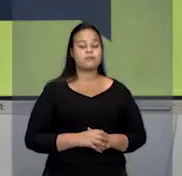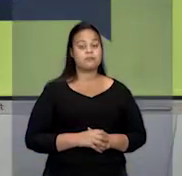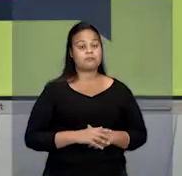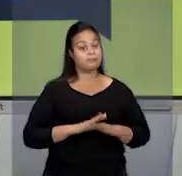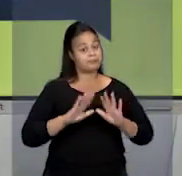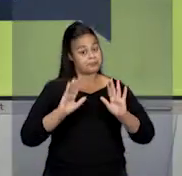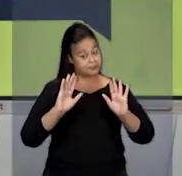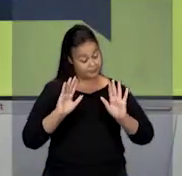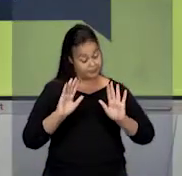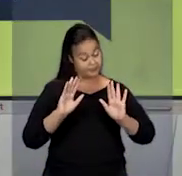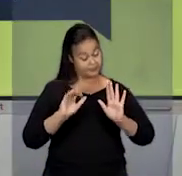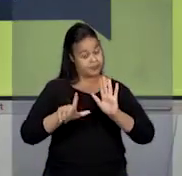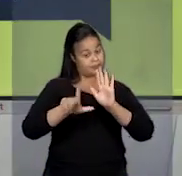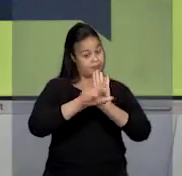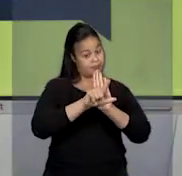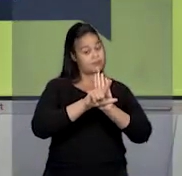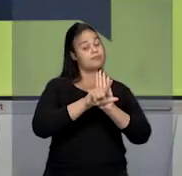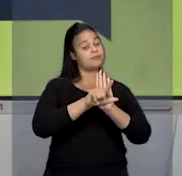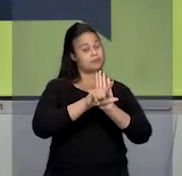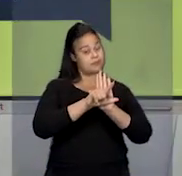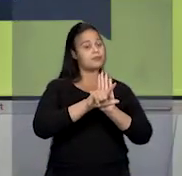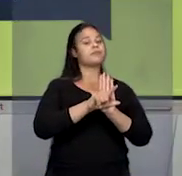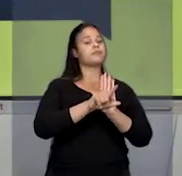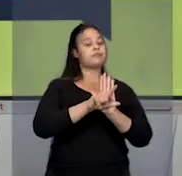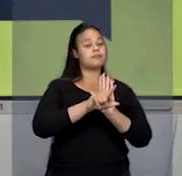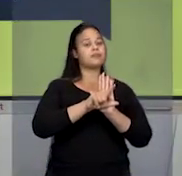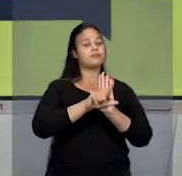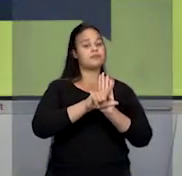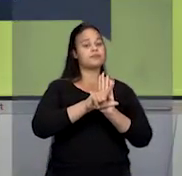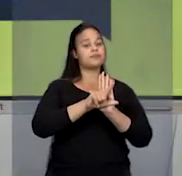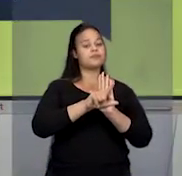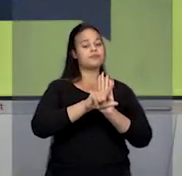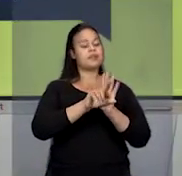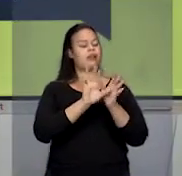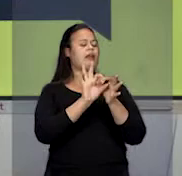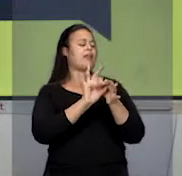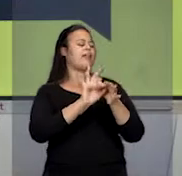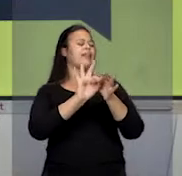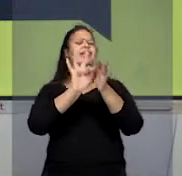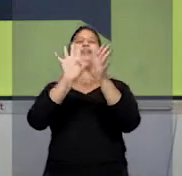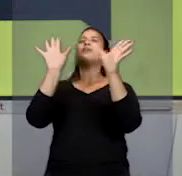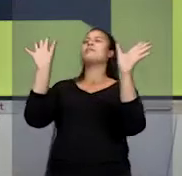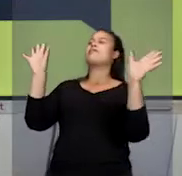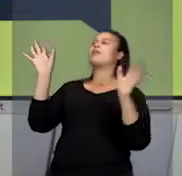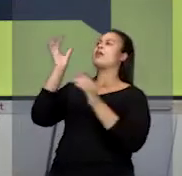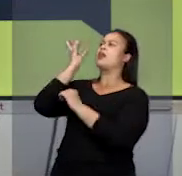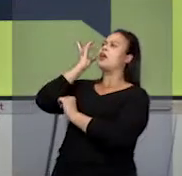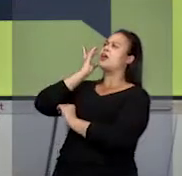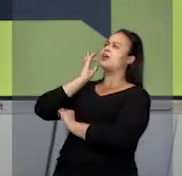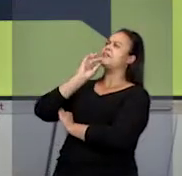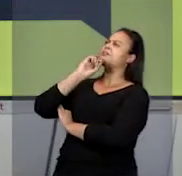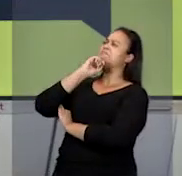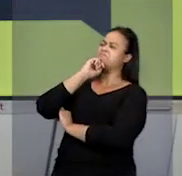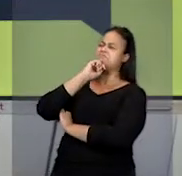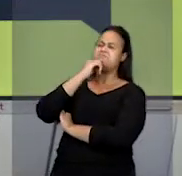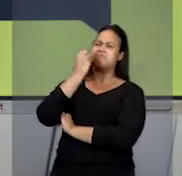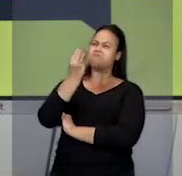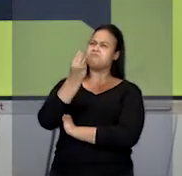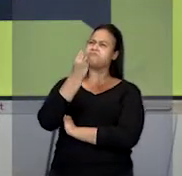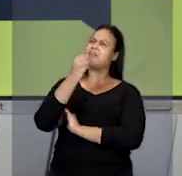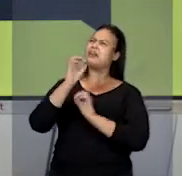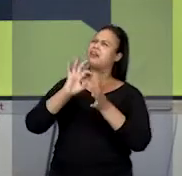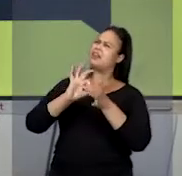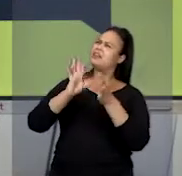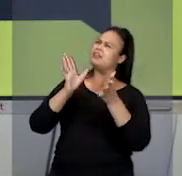Porém, essa Constituição foi considerada muito liberal para o Dom Pedro I, porque a